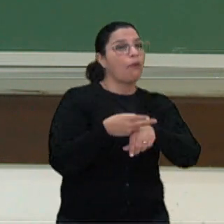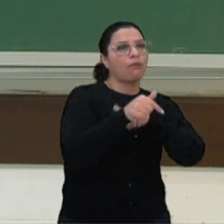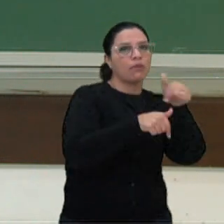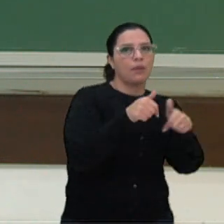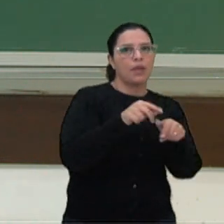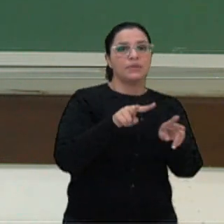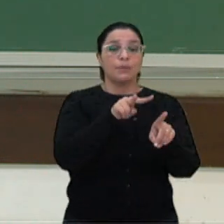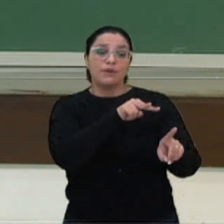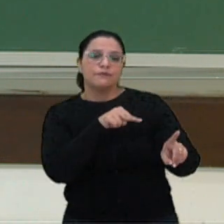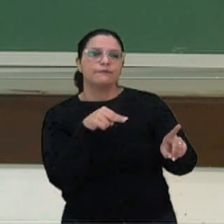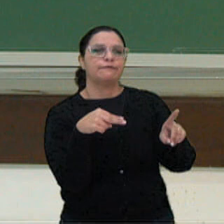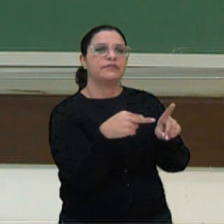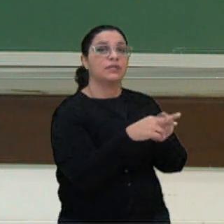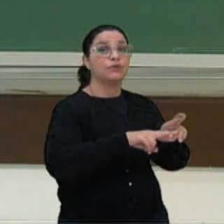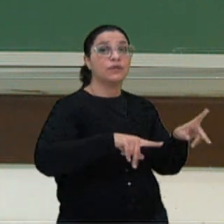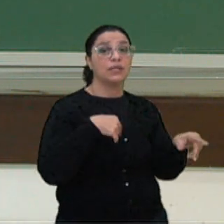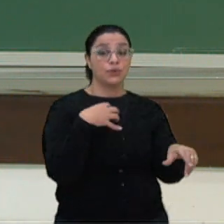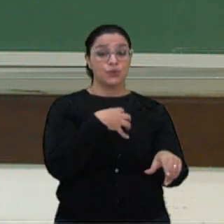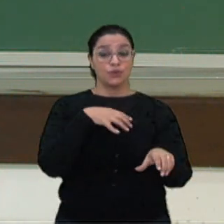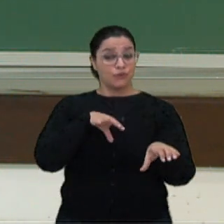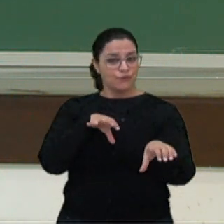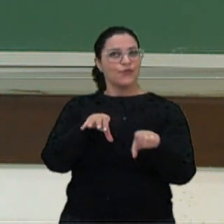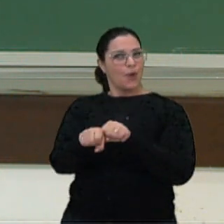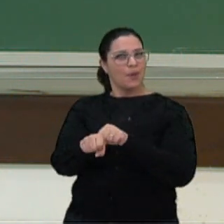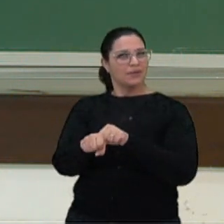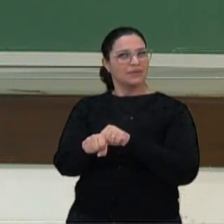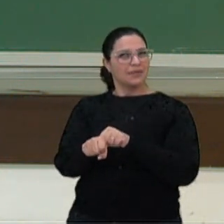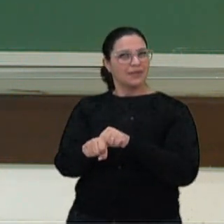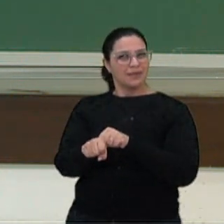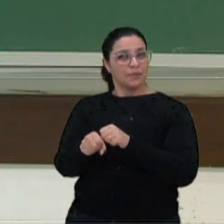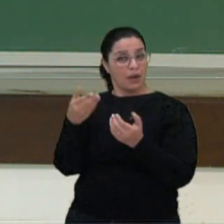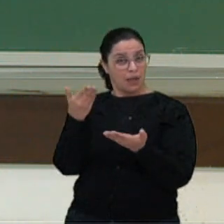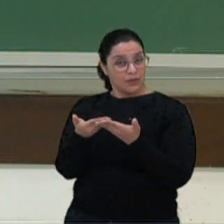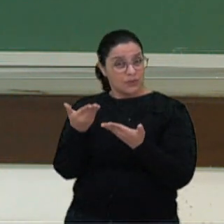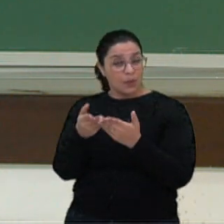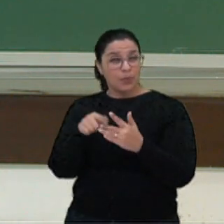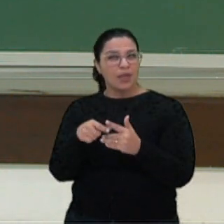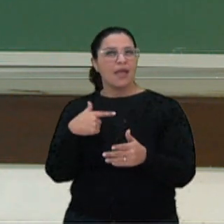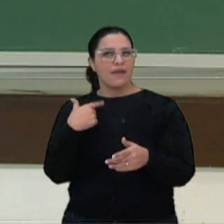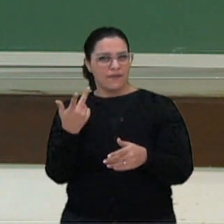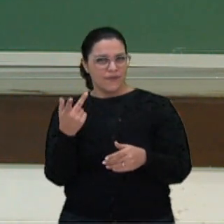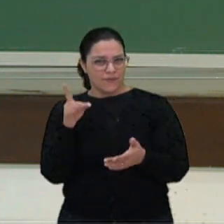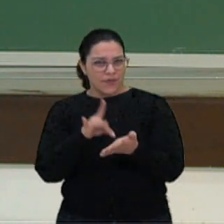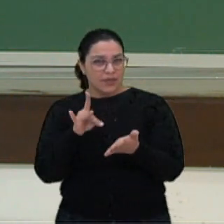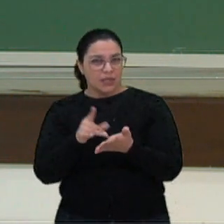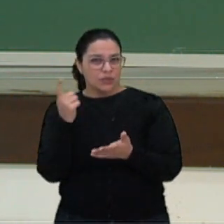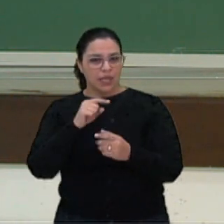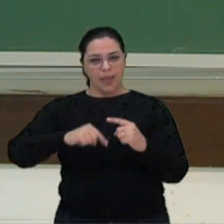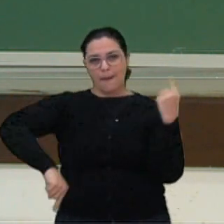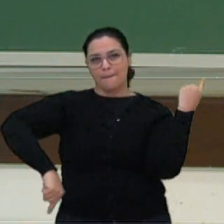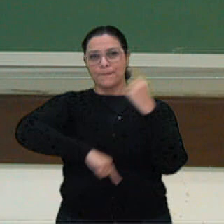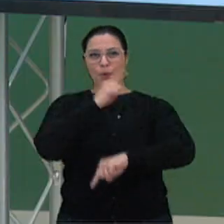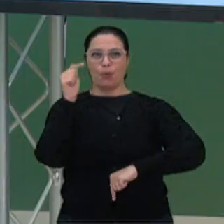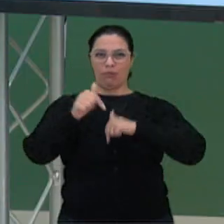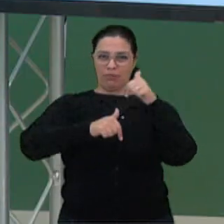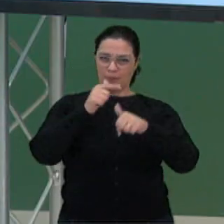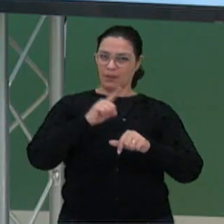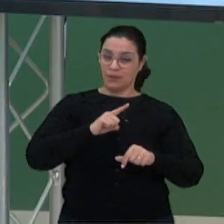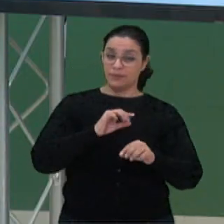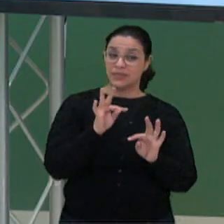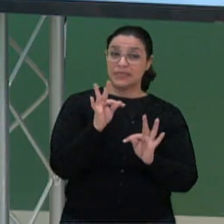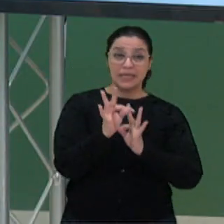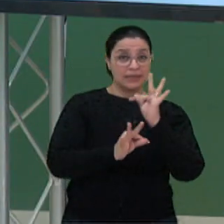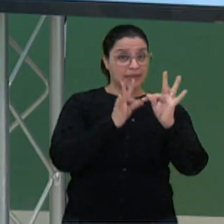um outro olhar na formação de vocês para que vocês, de fato, consigam ascensão e sucesso aí, né?